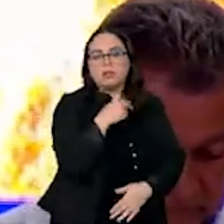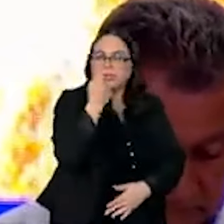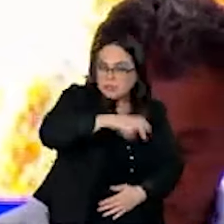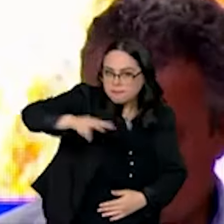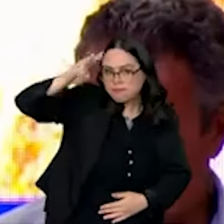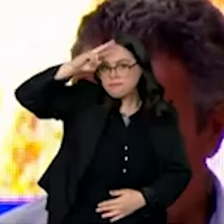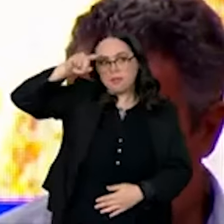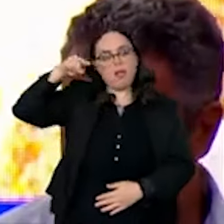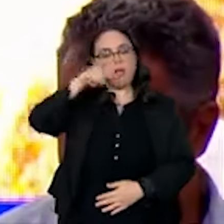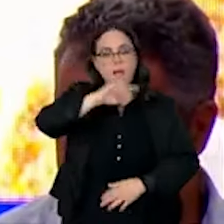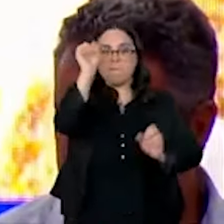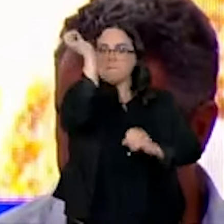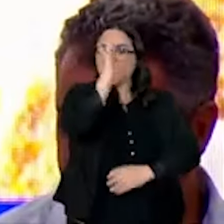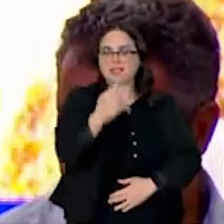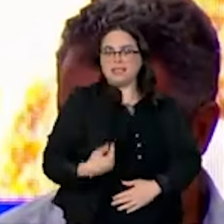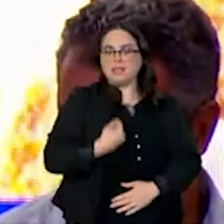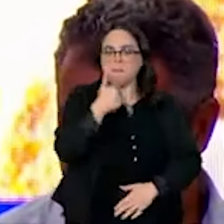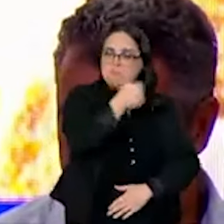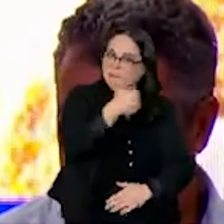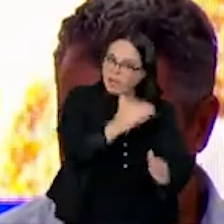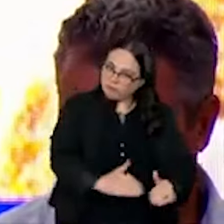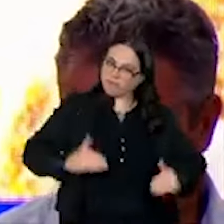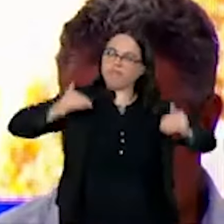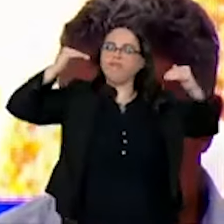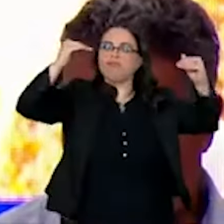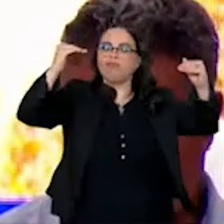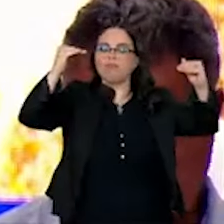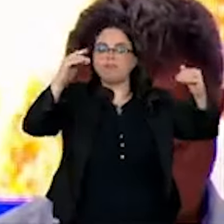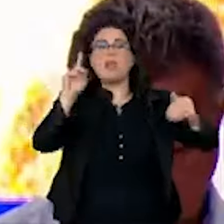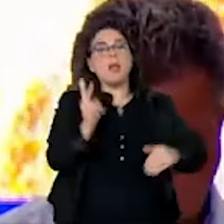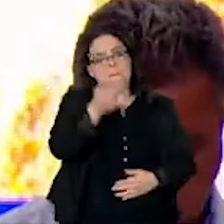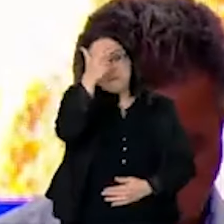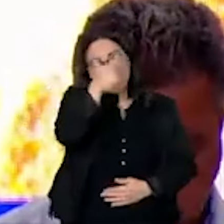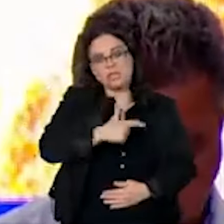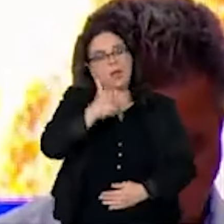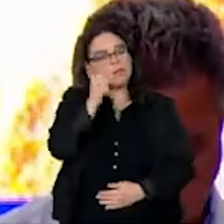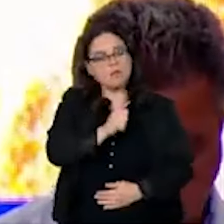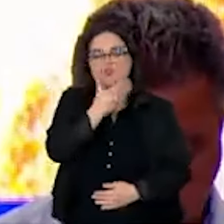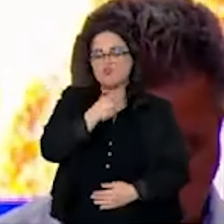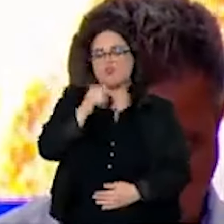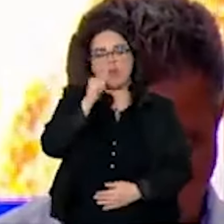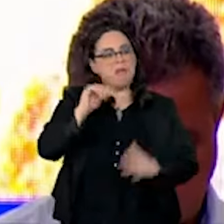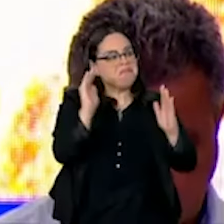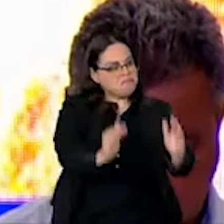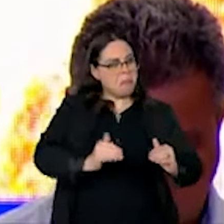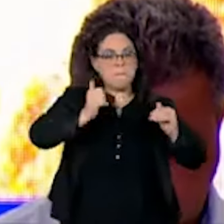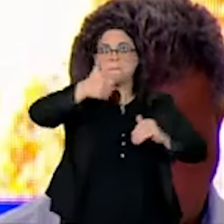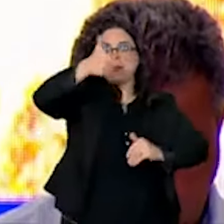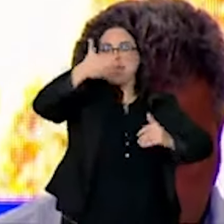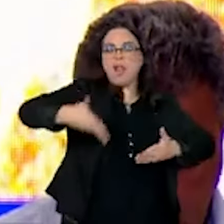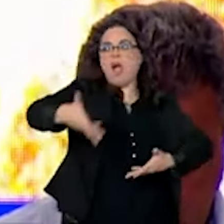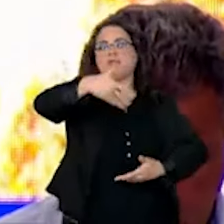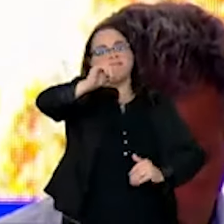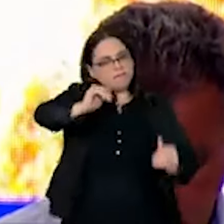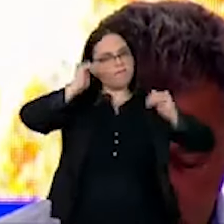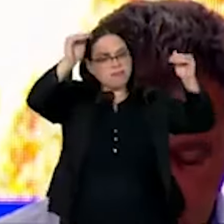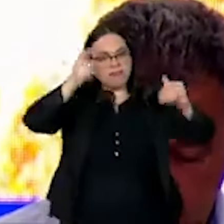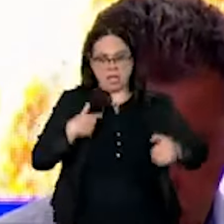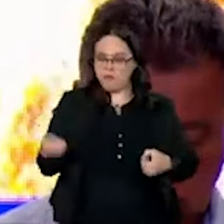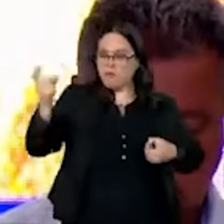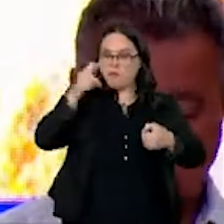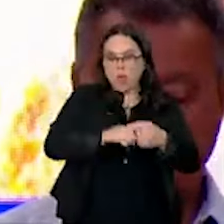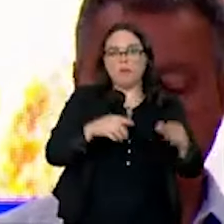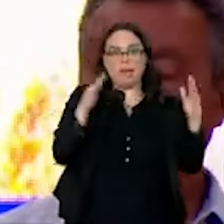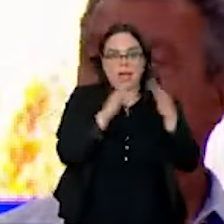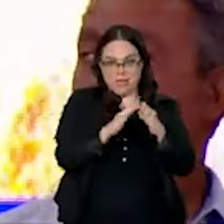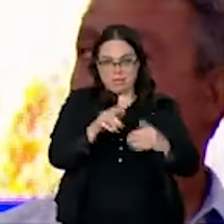lembrado como brasileiro de primeira categoria e brasileira de primeira categoria. Por isso, eu volto para cá hoje à